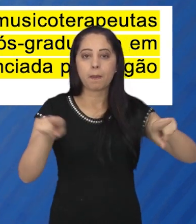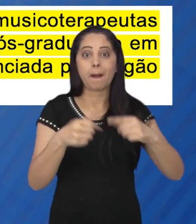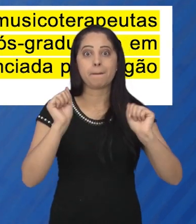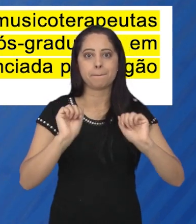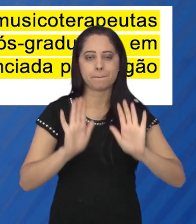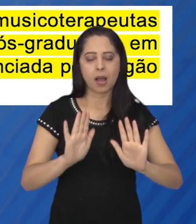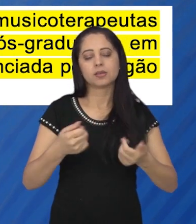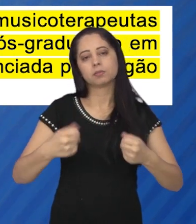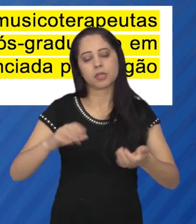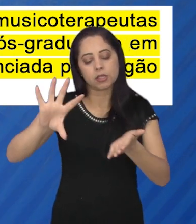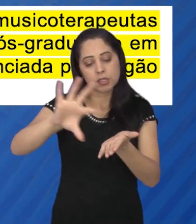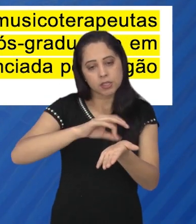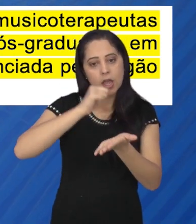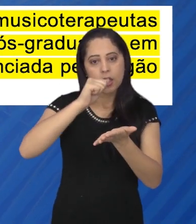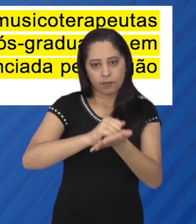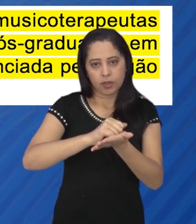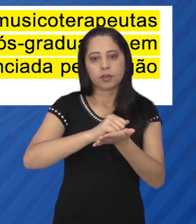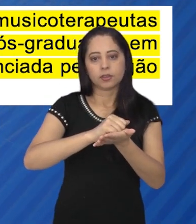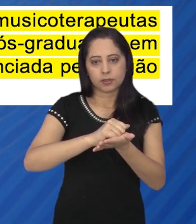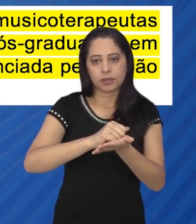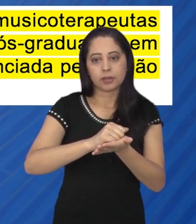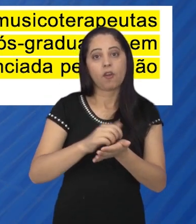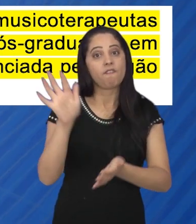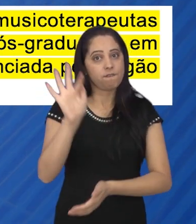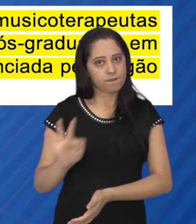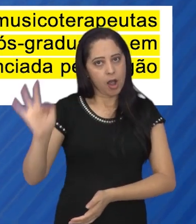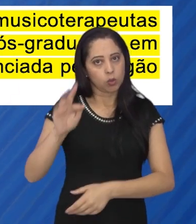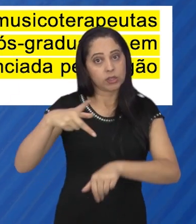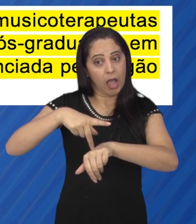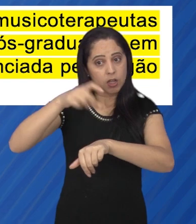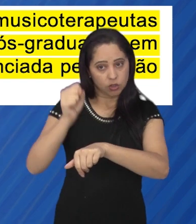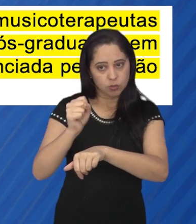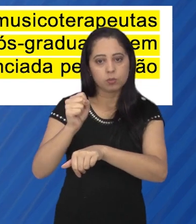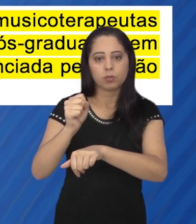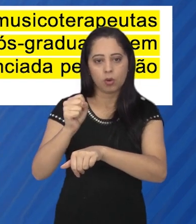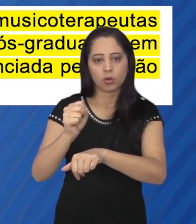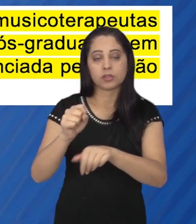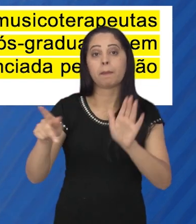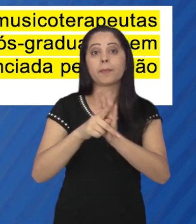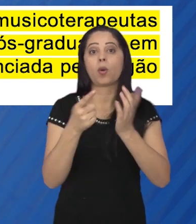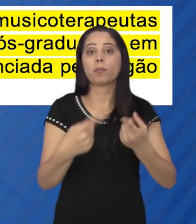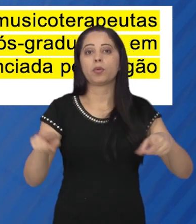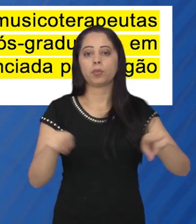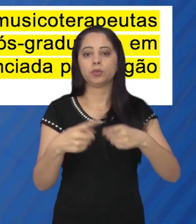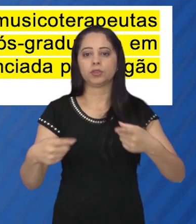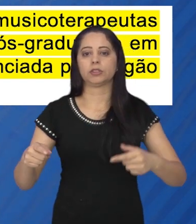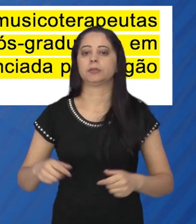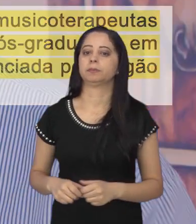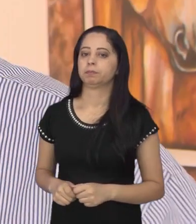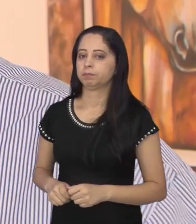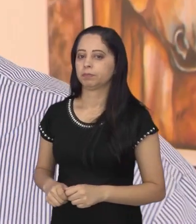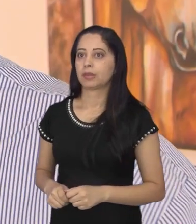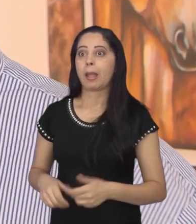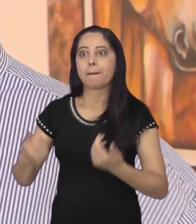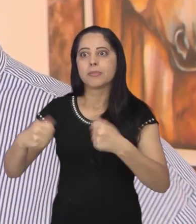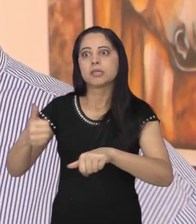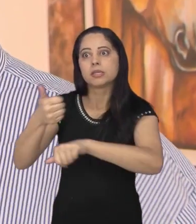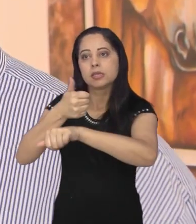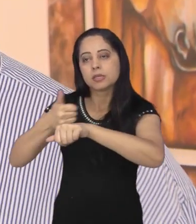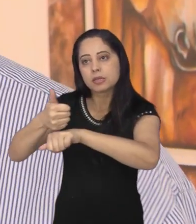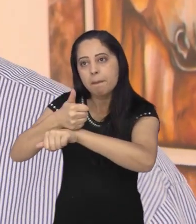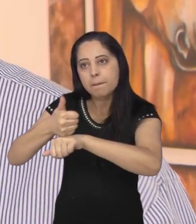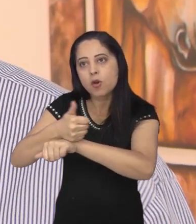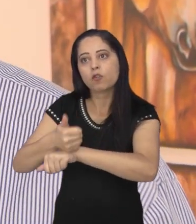musicoterapeutas registrados em associação de classe, que tenham graduação e pós-graduação em musicoterapia. Precisamos de